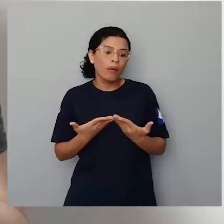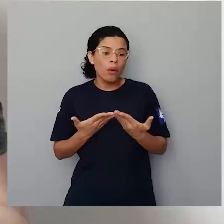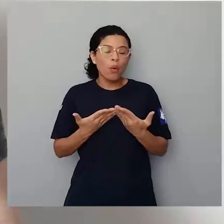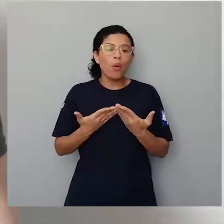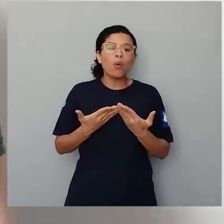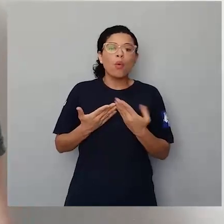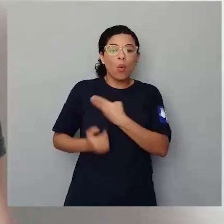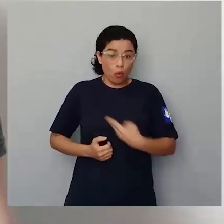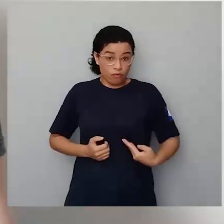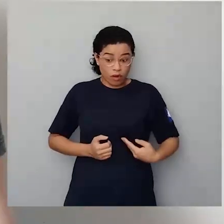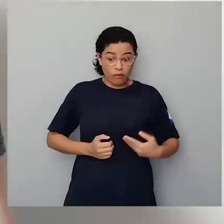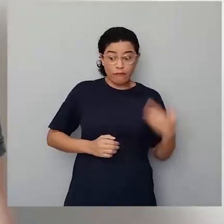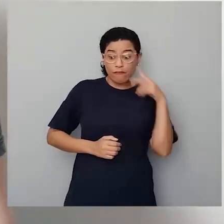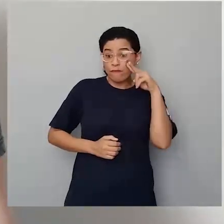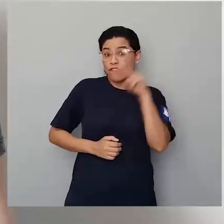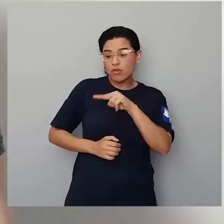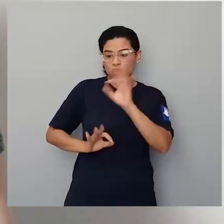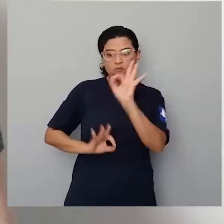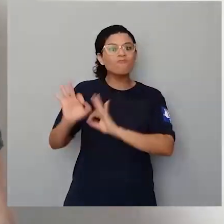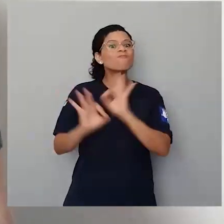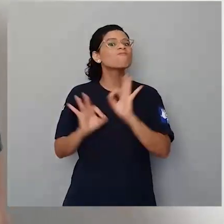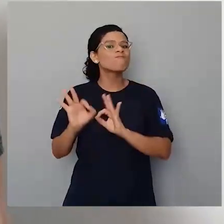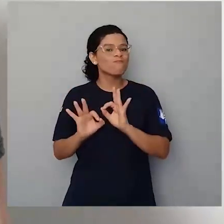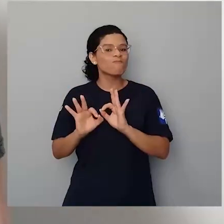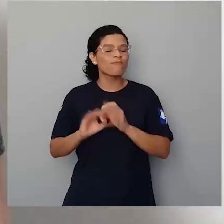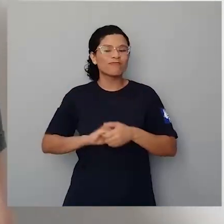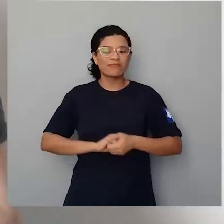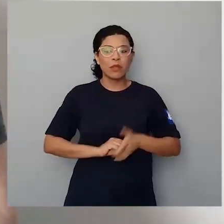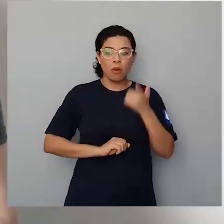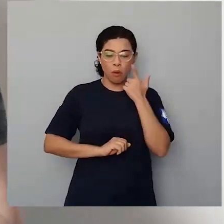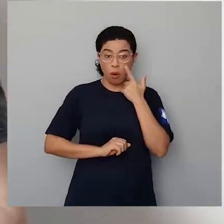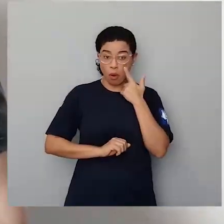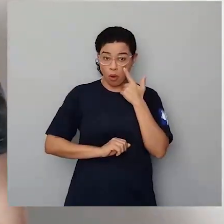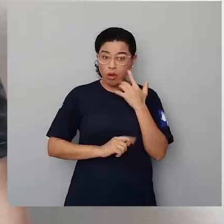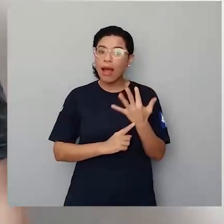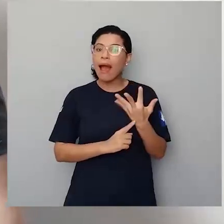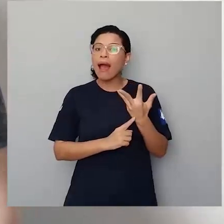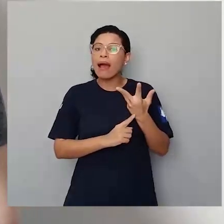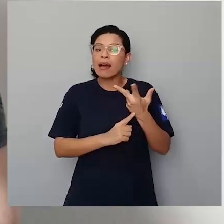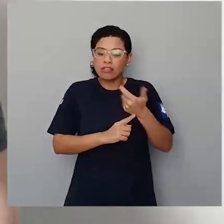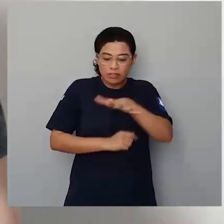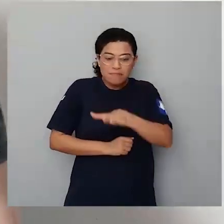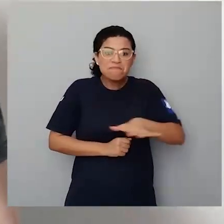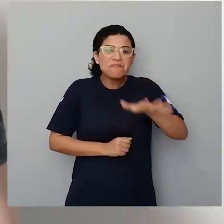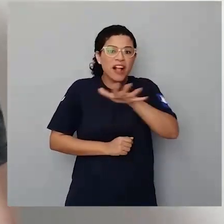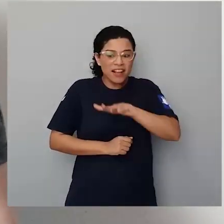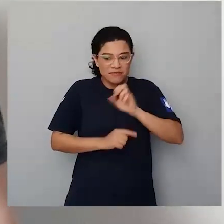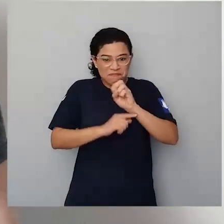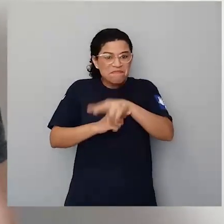terem arrumado aquele buraco. Olhem só como a arte,